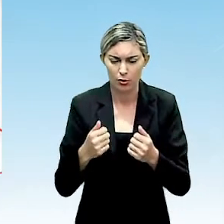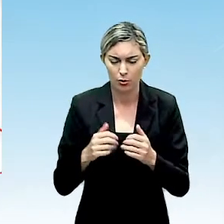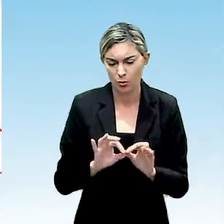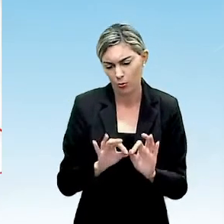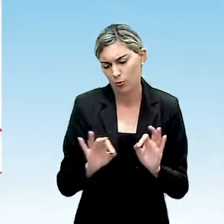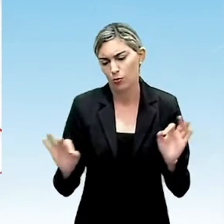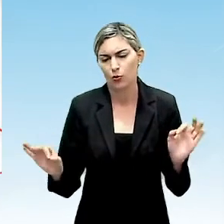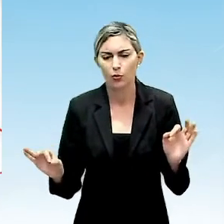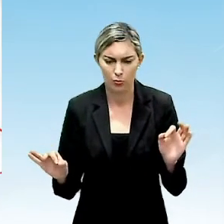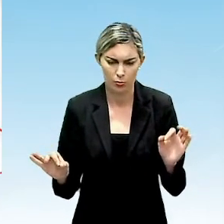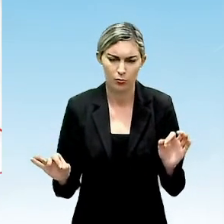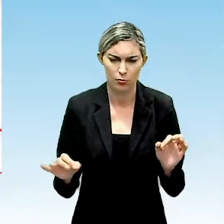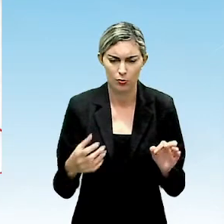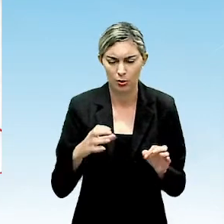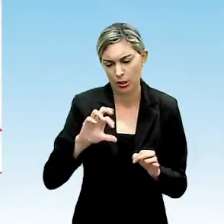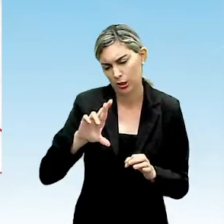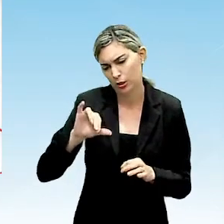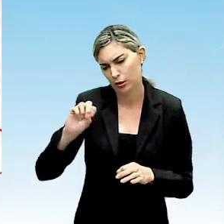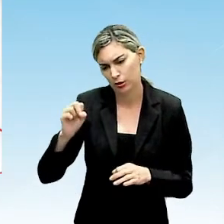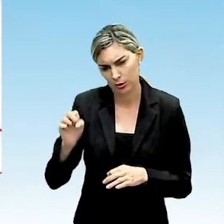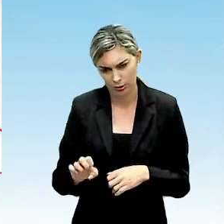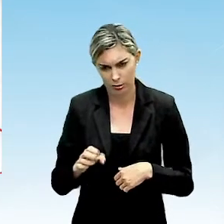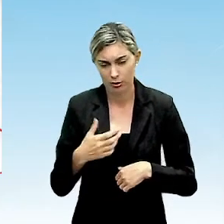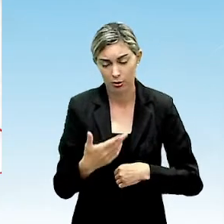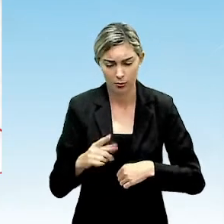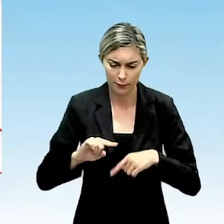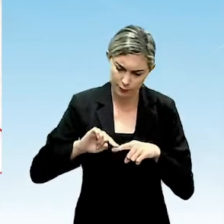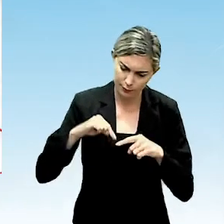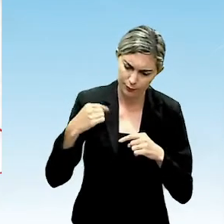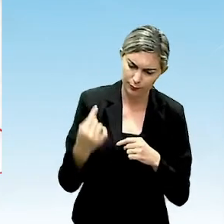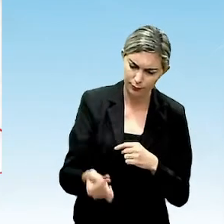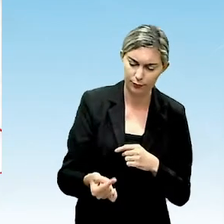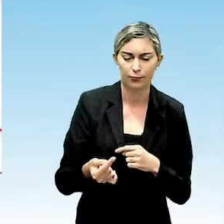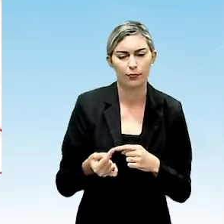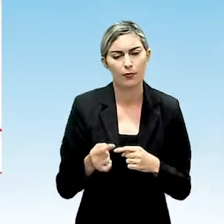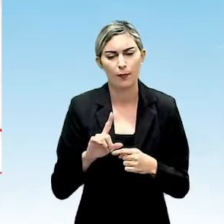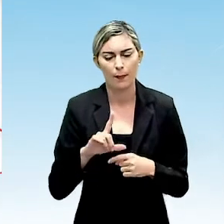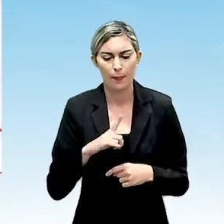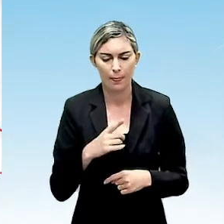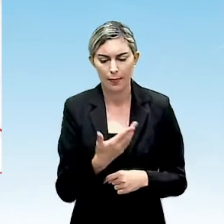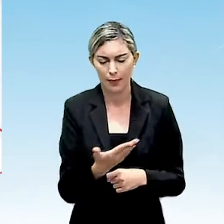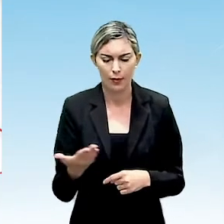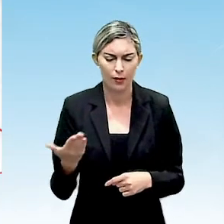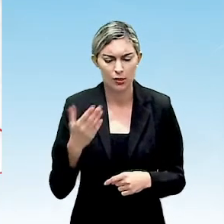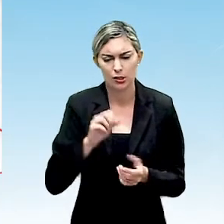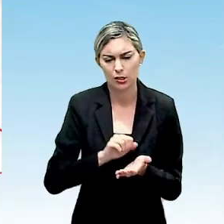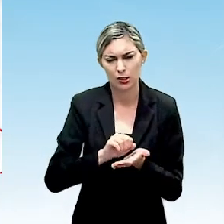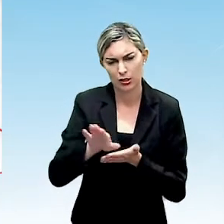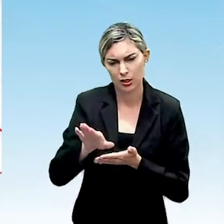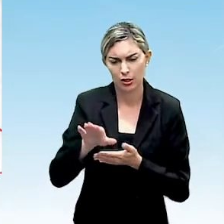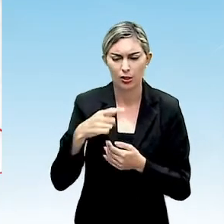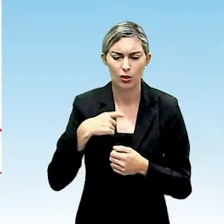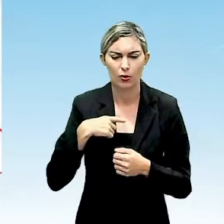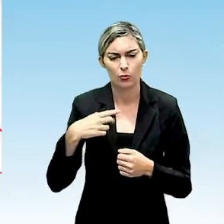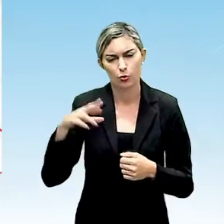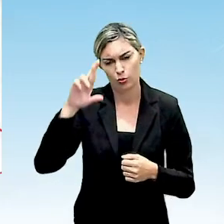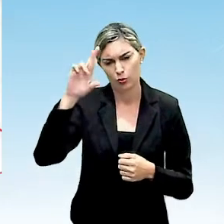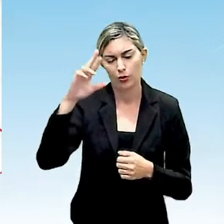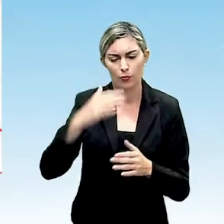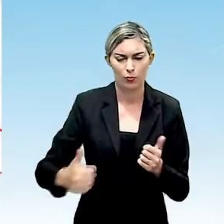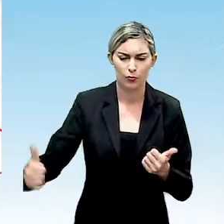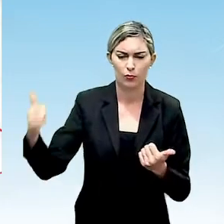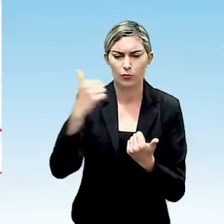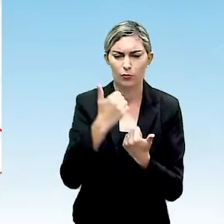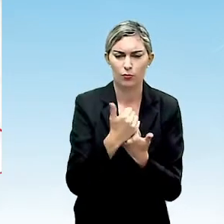né? Maximizou essa crise. E aí, após esse encilhamento, né, ele sai do poder e automaticamente quem vai